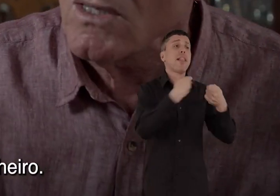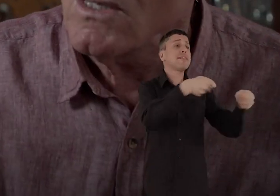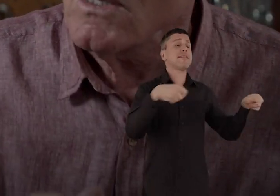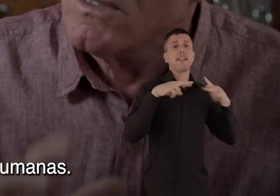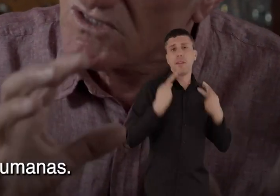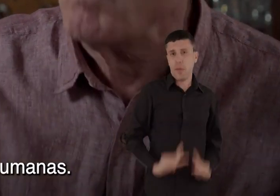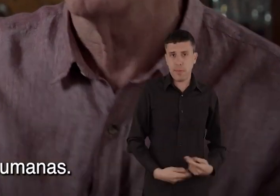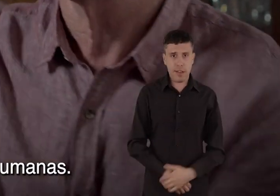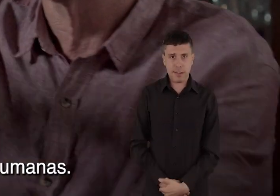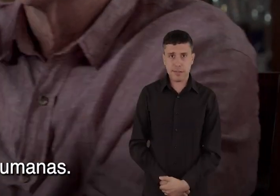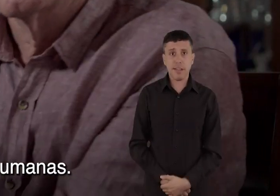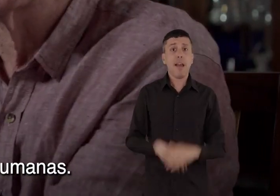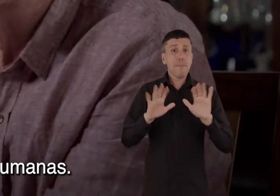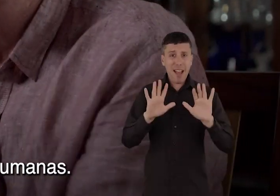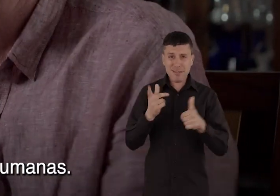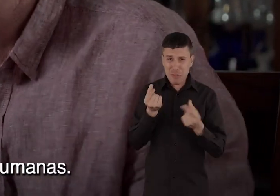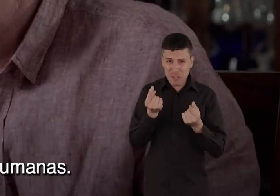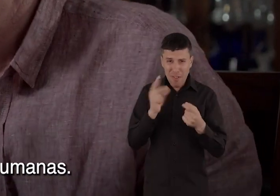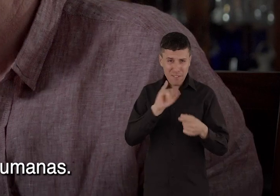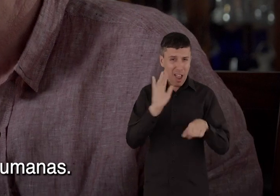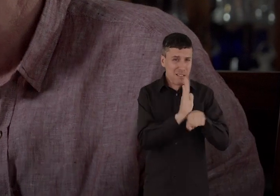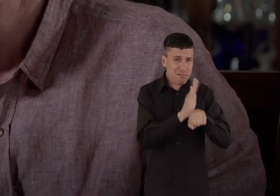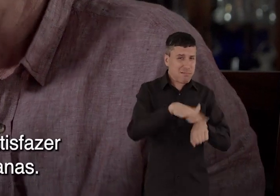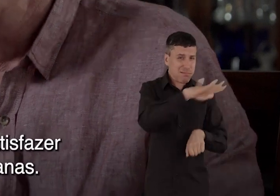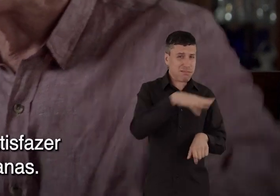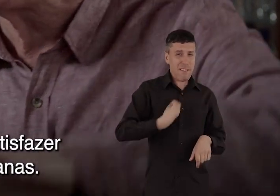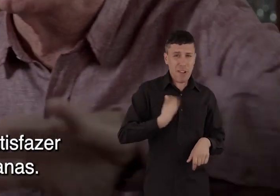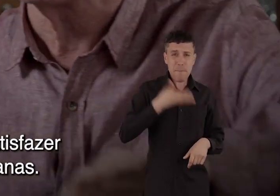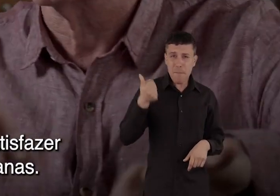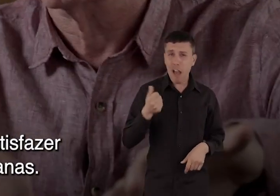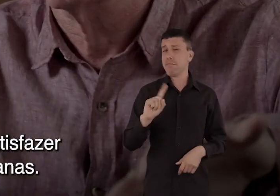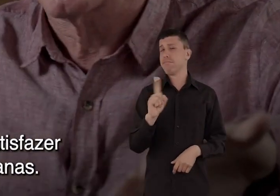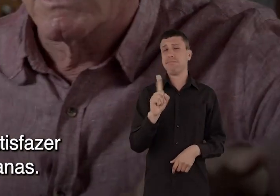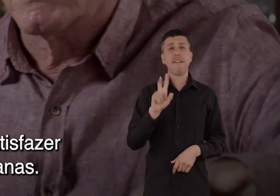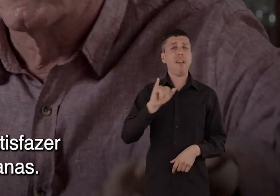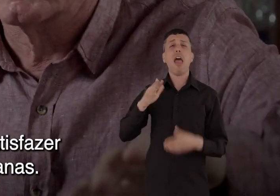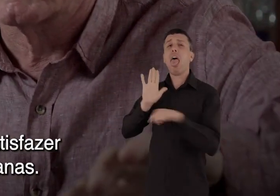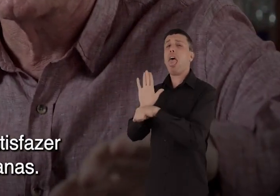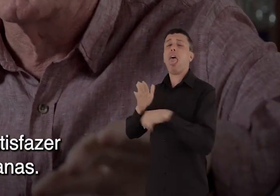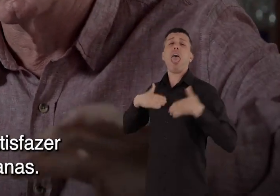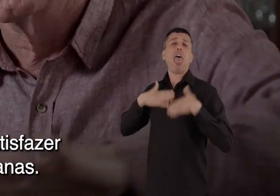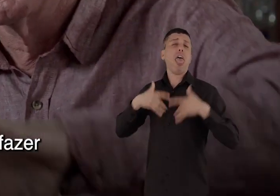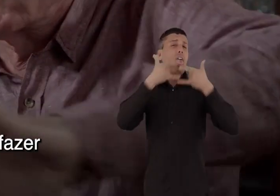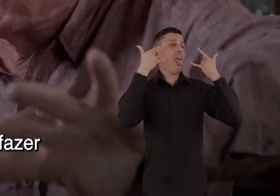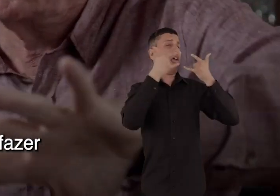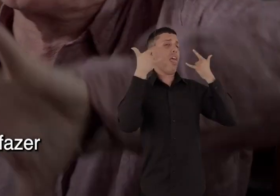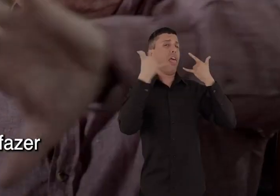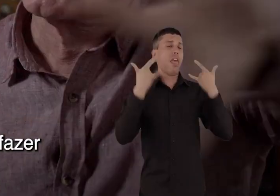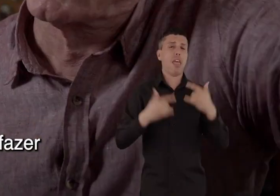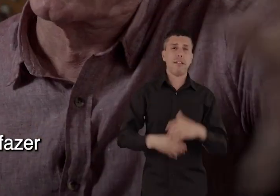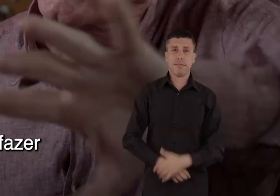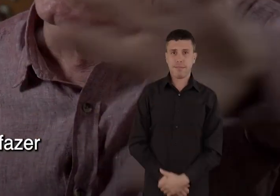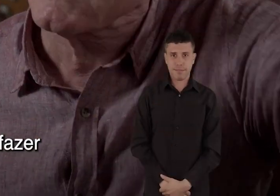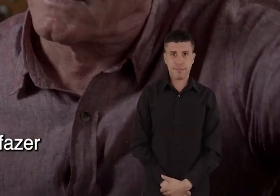dinheiro, depois as necessidades humanas. Não que o dinheiro vá satisfazer as necessidades humanas. Esse dinheiro